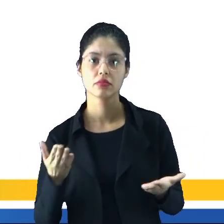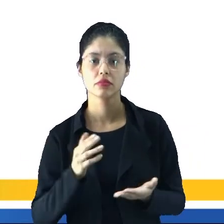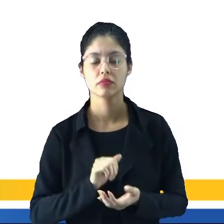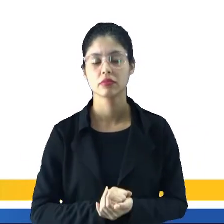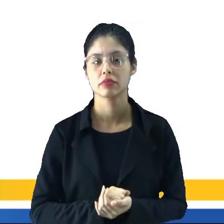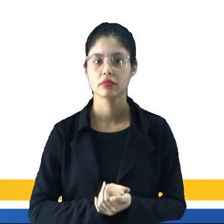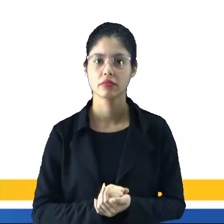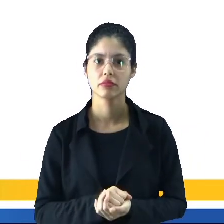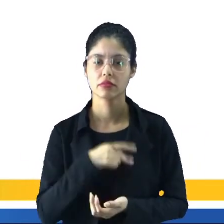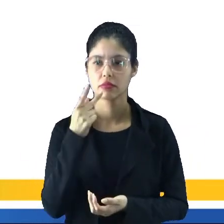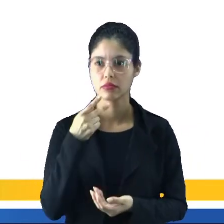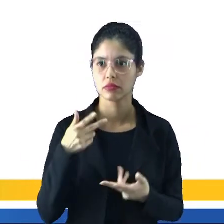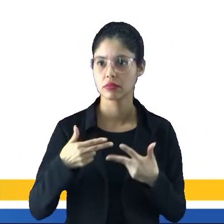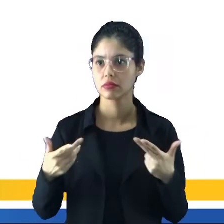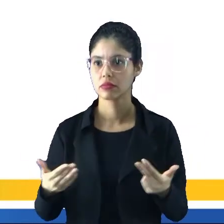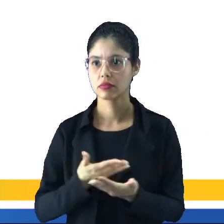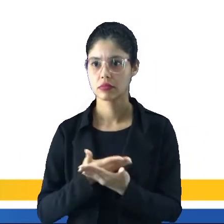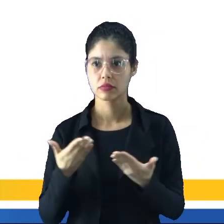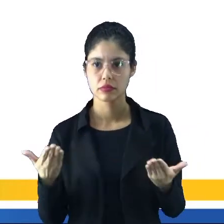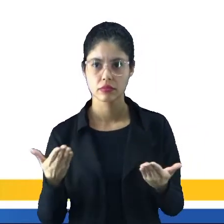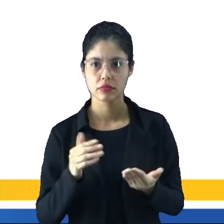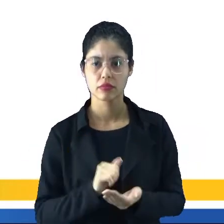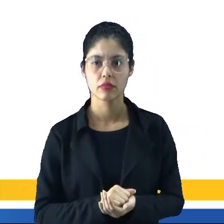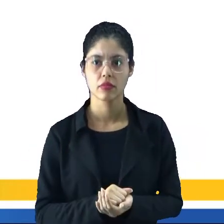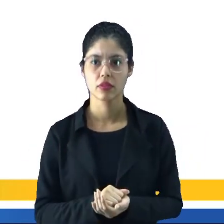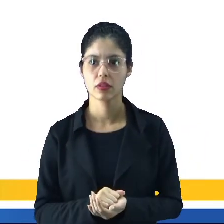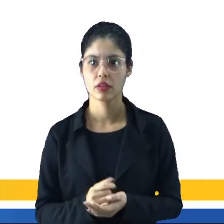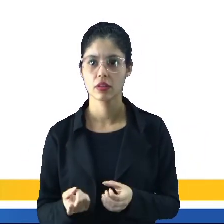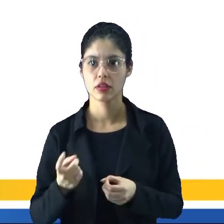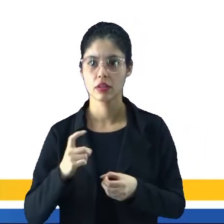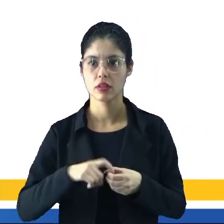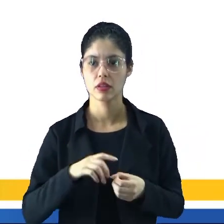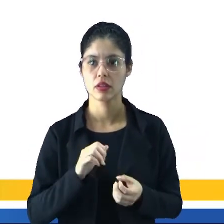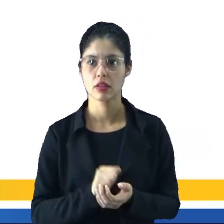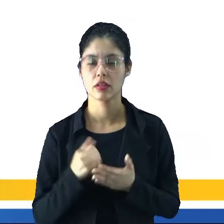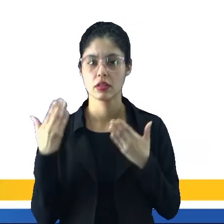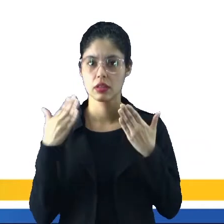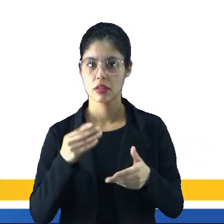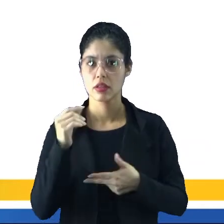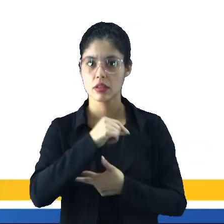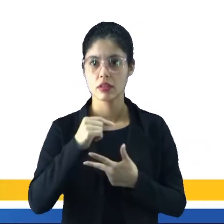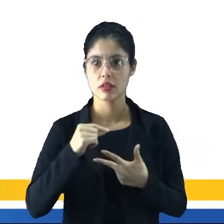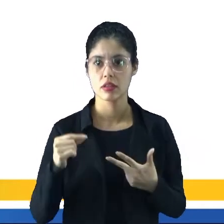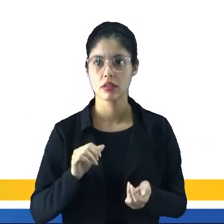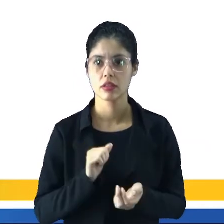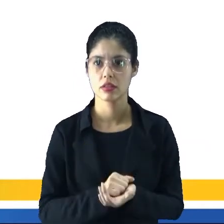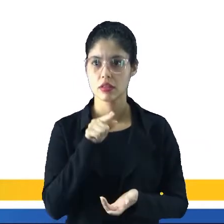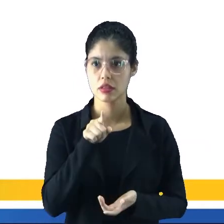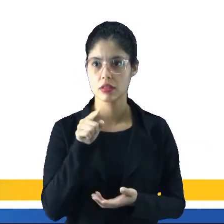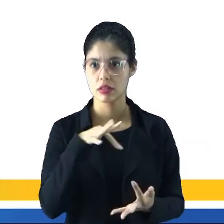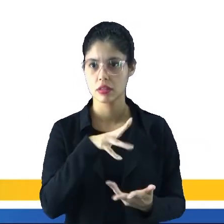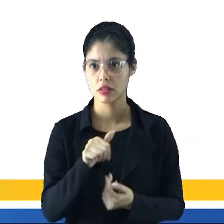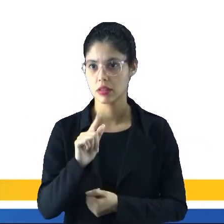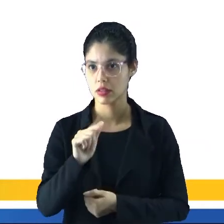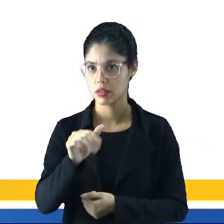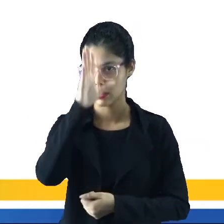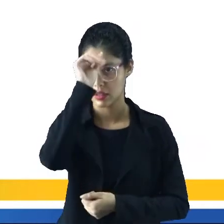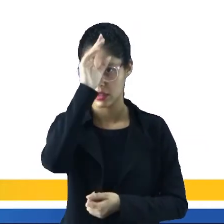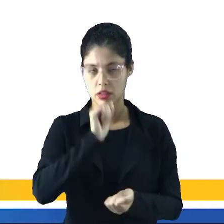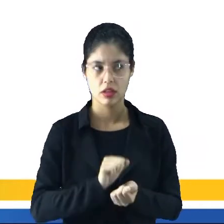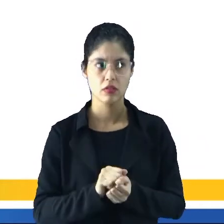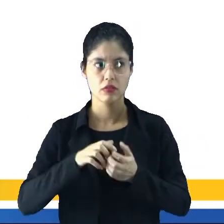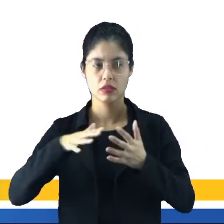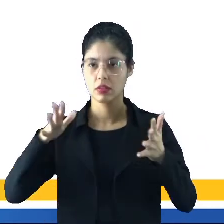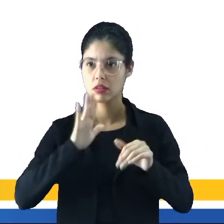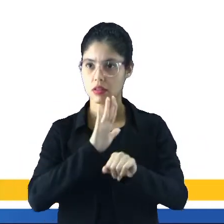Então, vou falar uma coisa para vocês, viu? Voltando aqui, né, nosso foco é Enem. O seu conhecimento de mundo